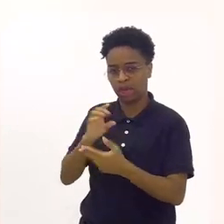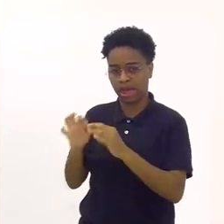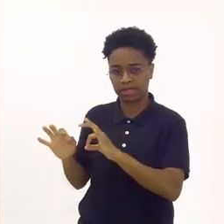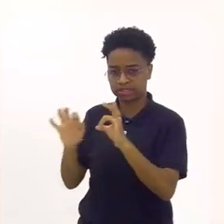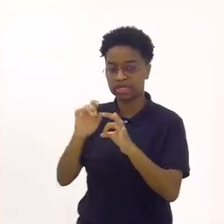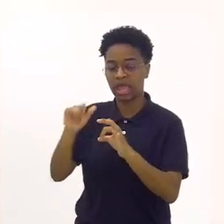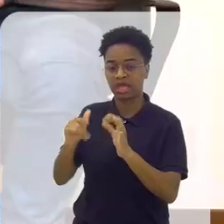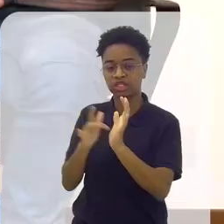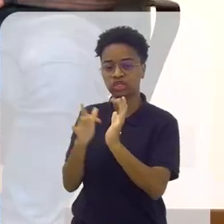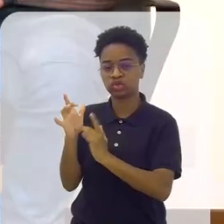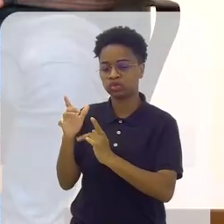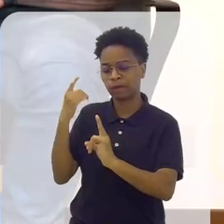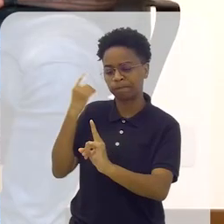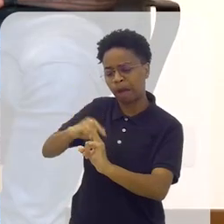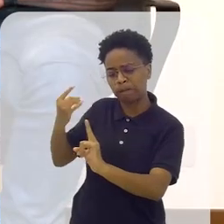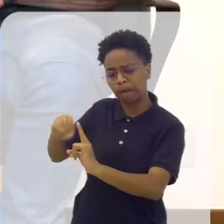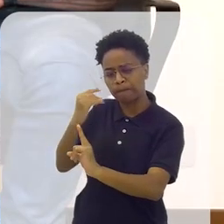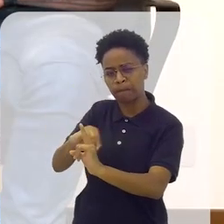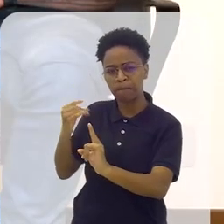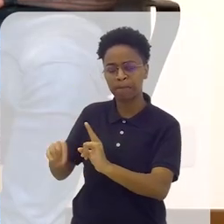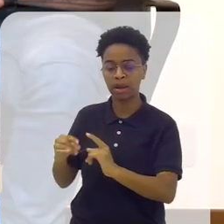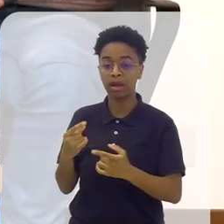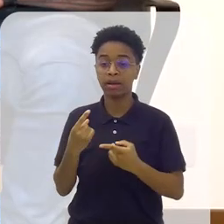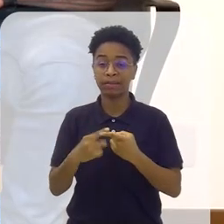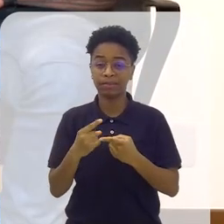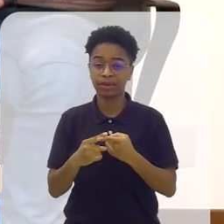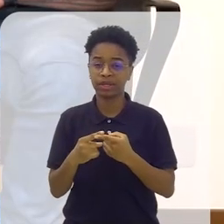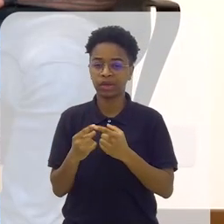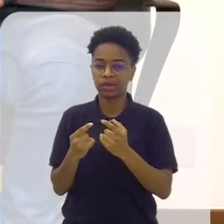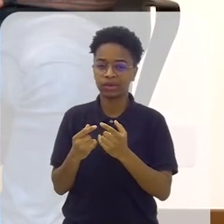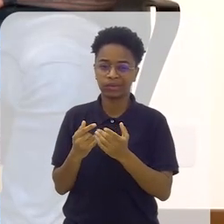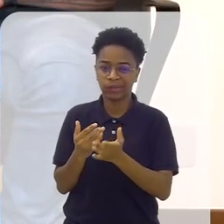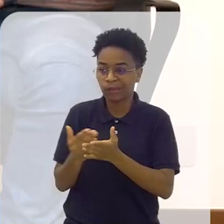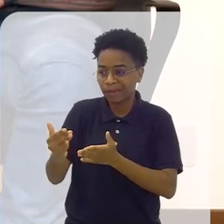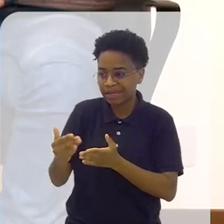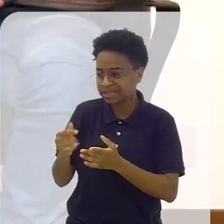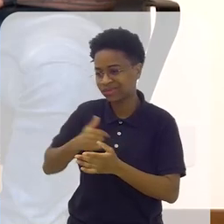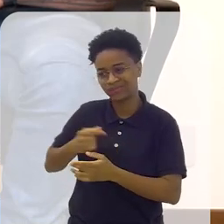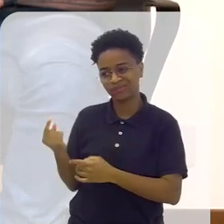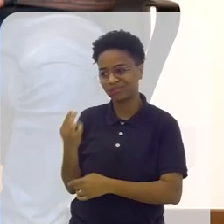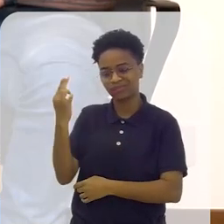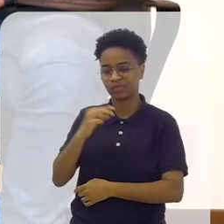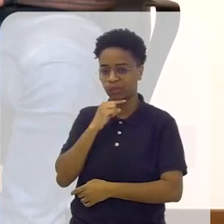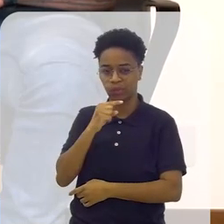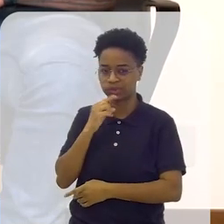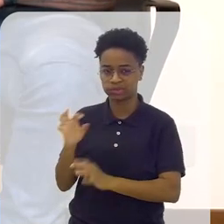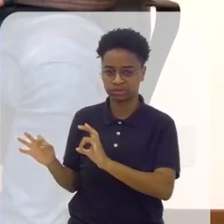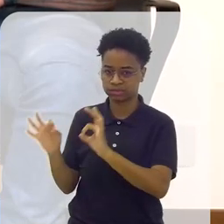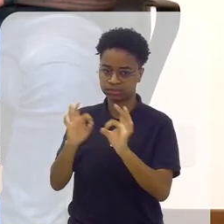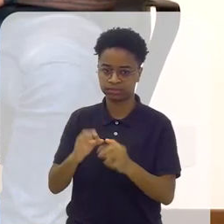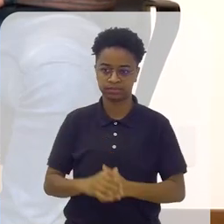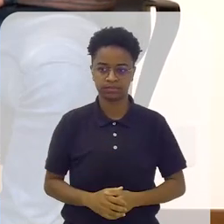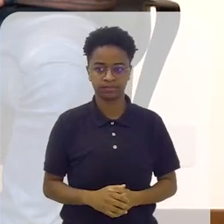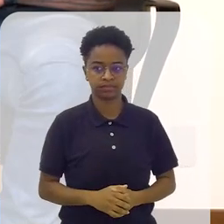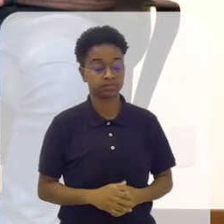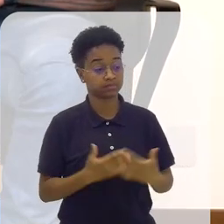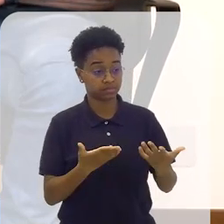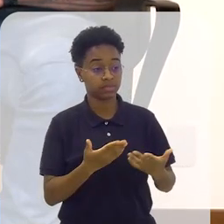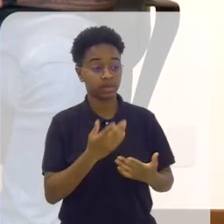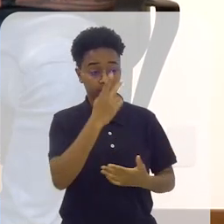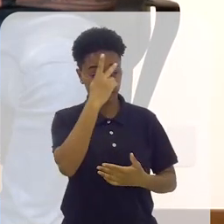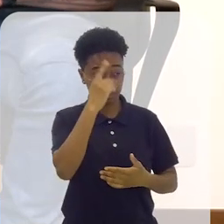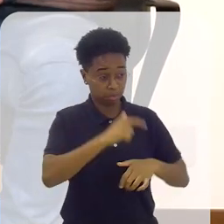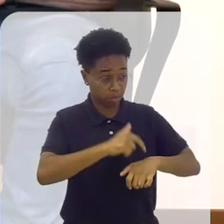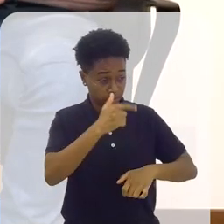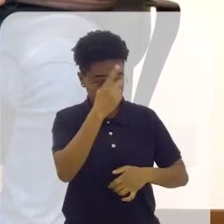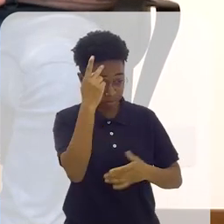Cristo que eu não assisto é quando ele começa a apanhar. Foi assim, quando eu comecei a receber